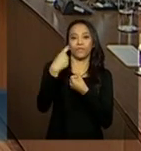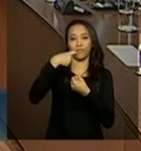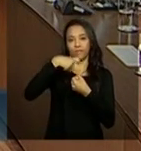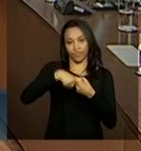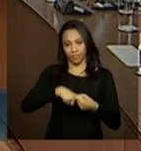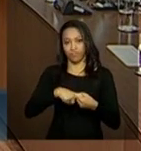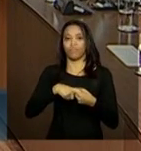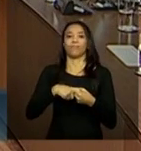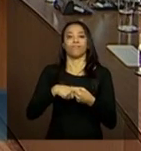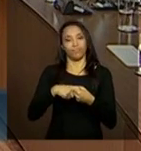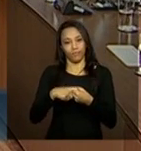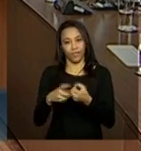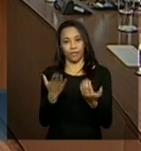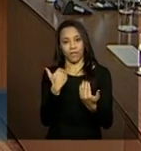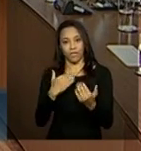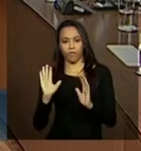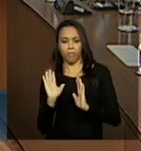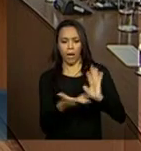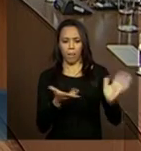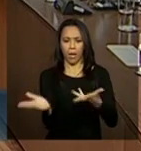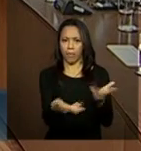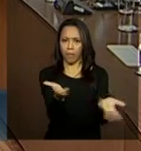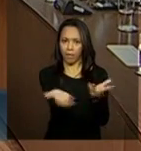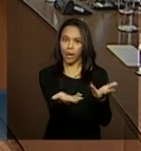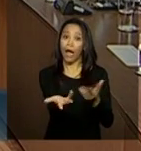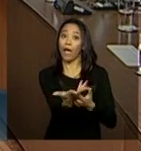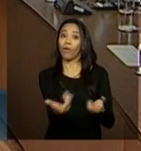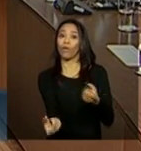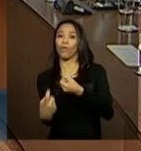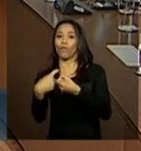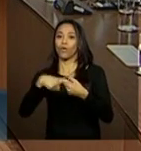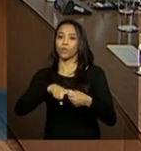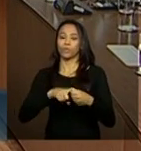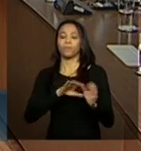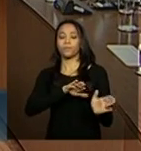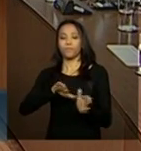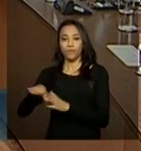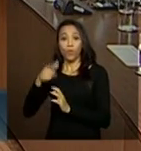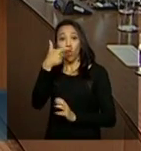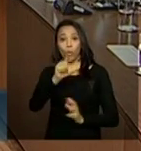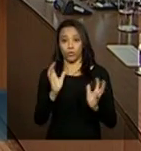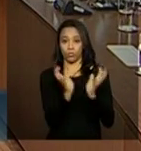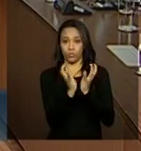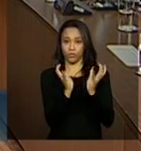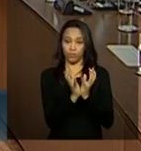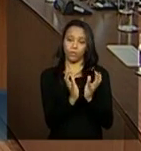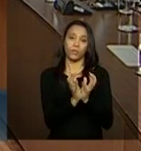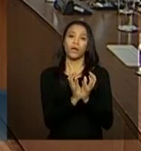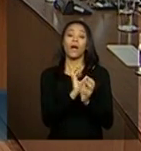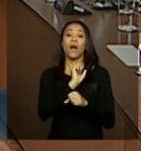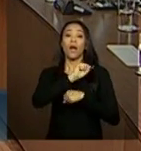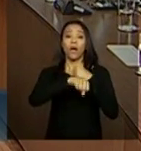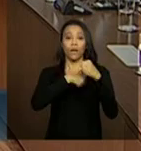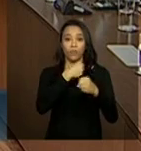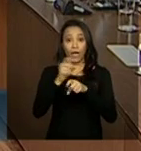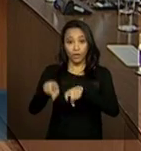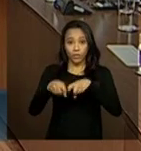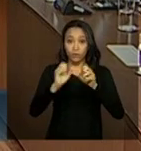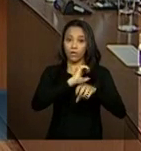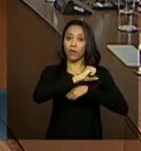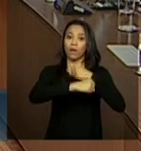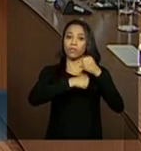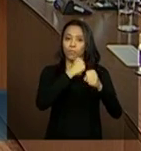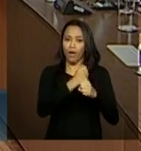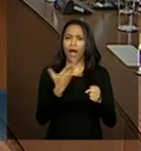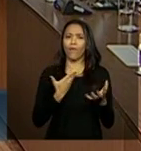espaço de pastagem. Agricultura anual, esse é um dado interessantíssimo. Né? Nós temos agora essa grande revolução dos